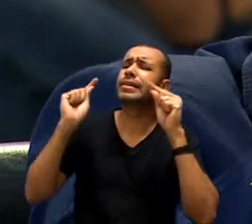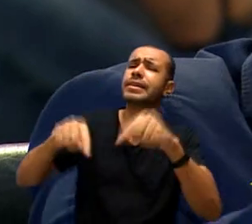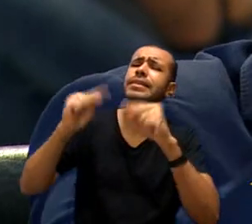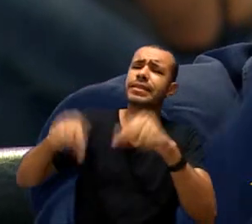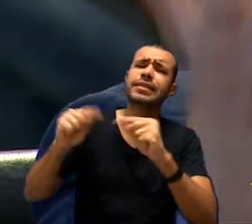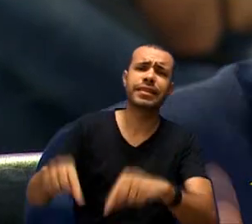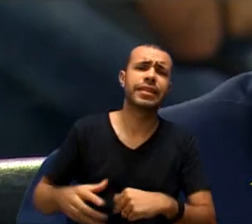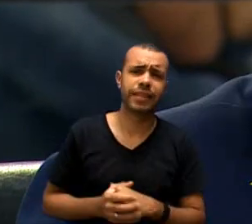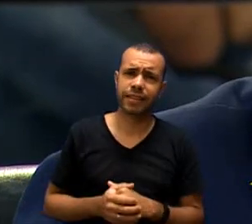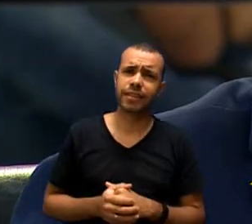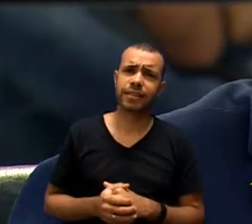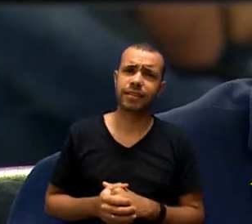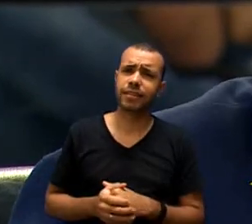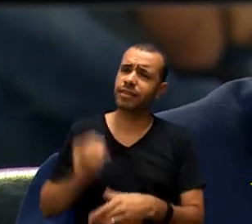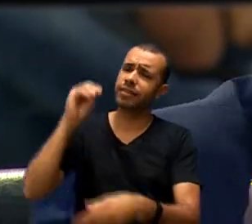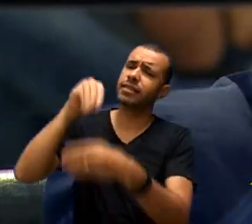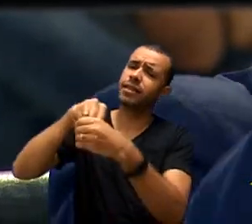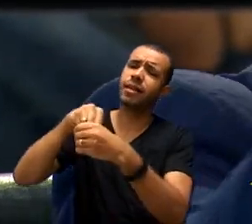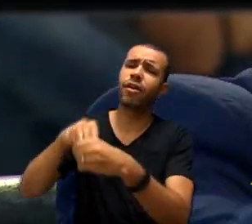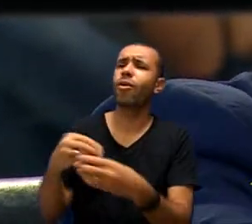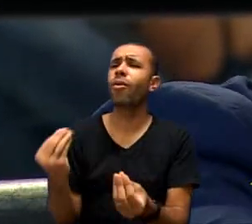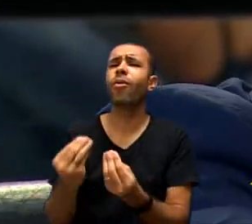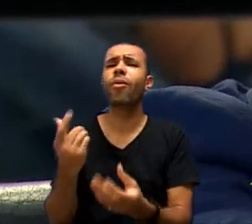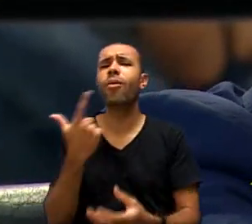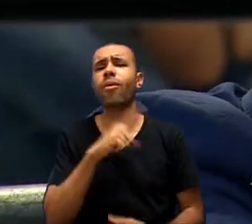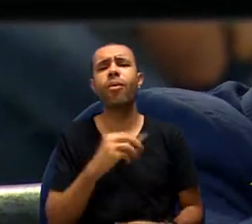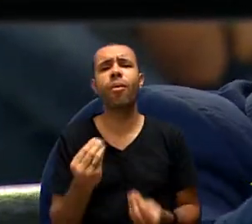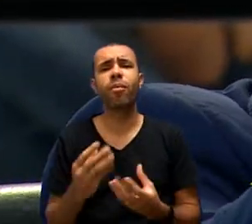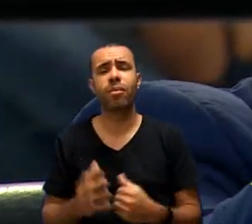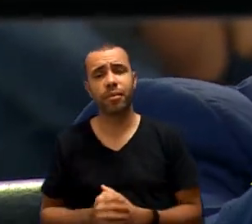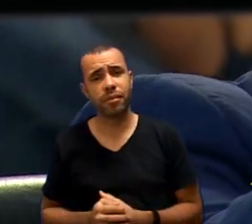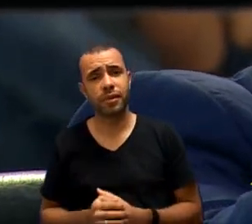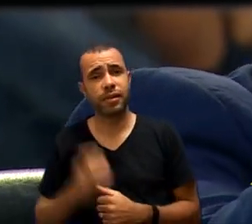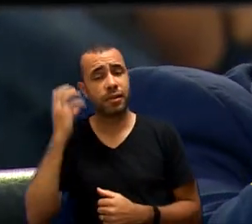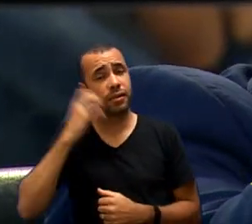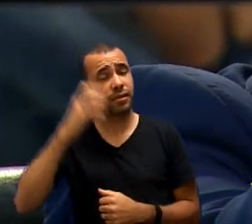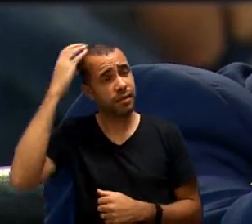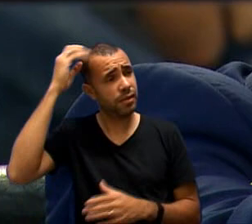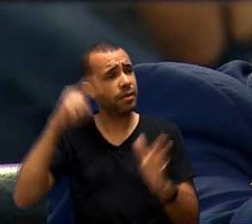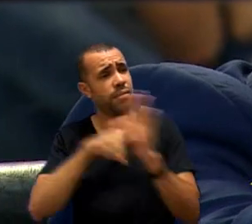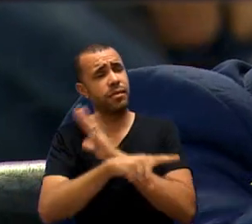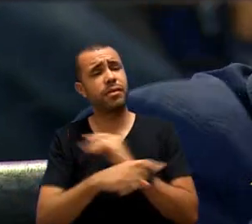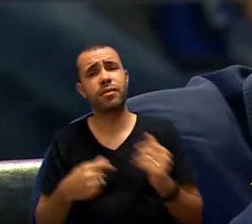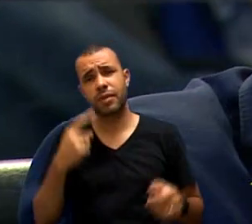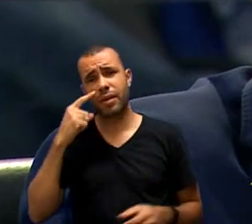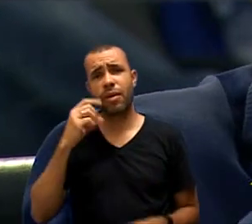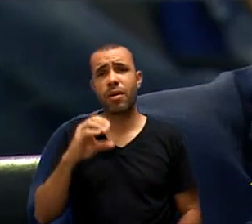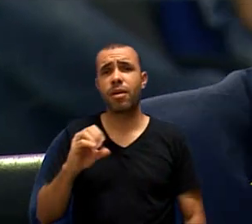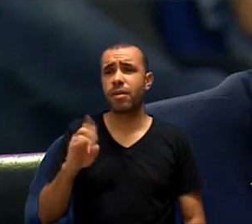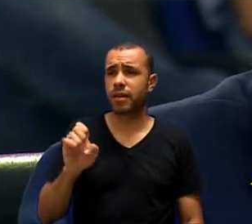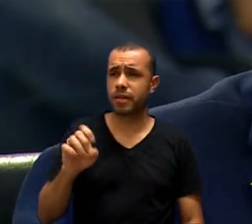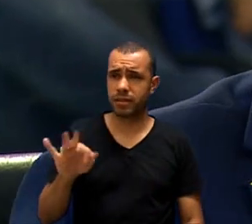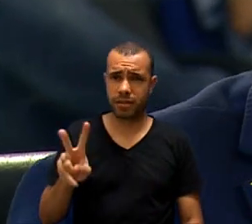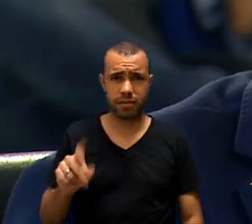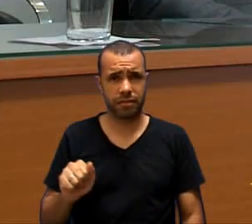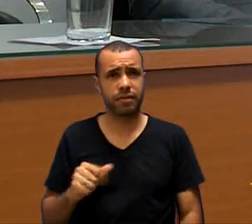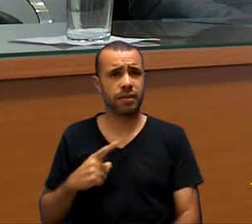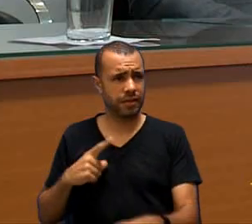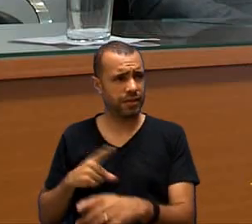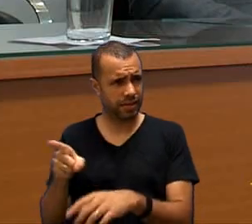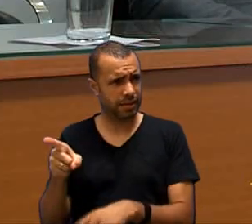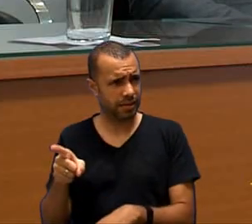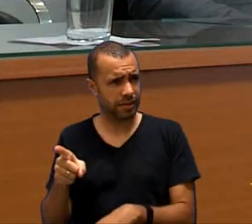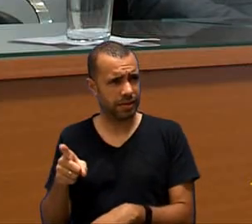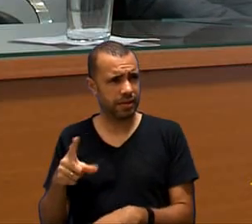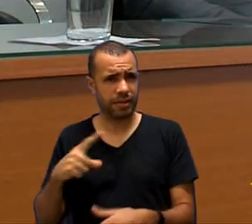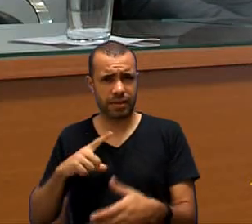está acontecendo que esse pessoal está tudo lá ainda? Eu até perguntei para o Péricles em off, ele disse que vai haver uma oitiva com eles, né? Não, tem na